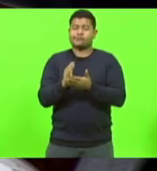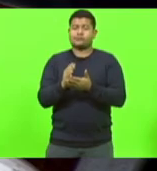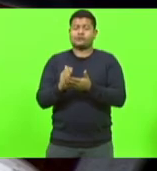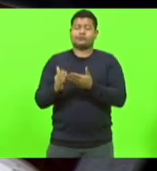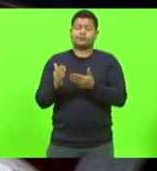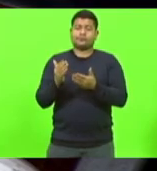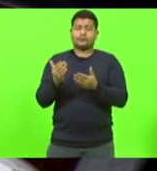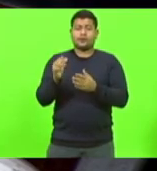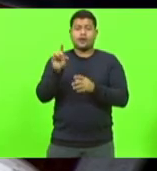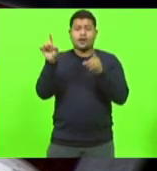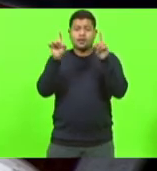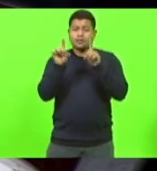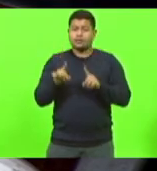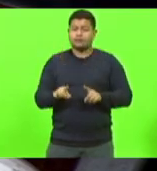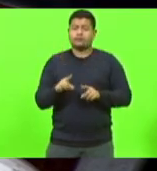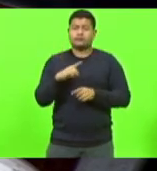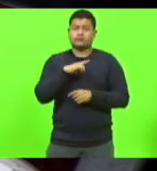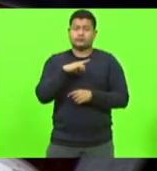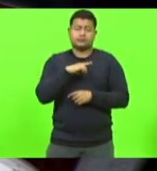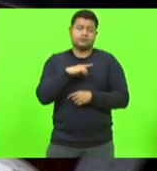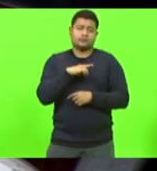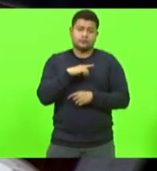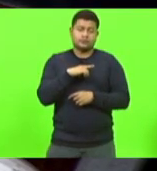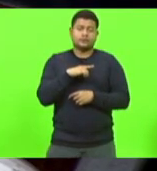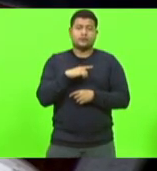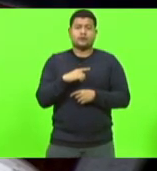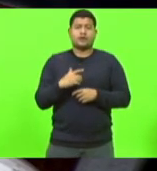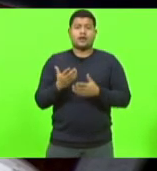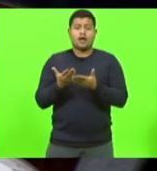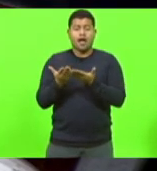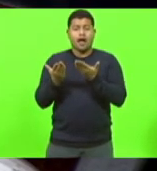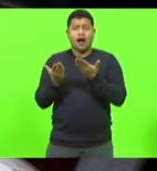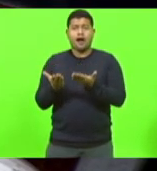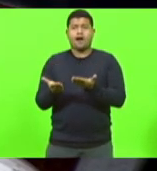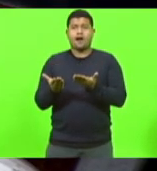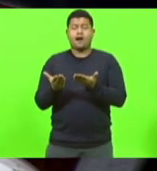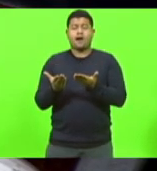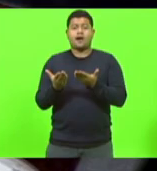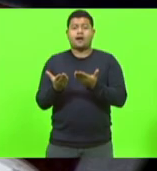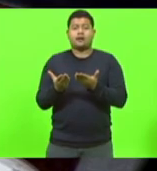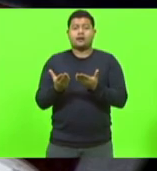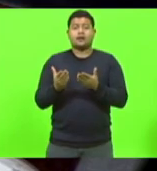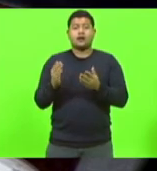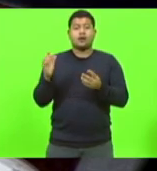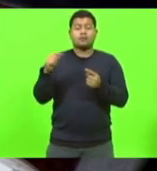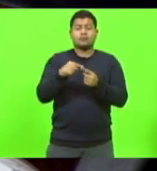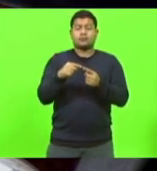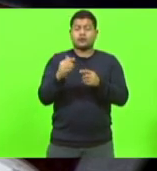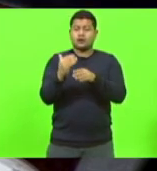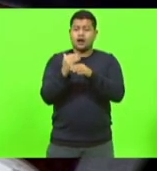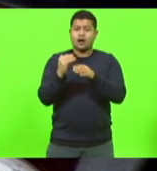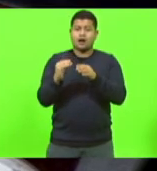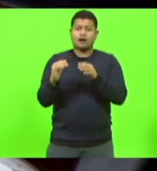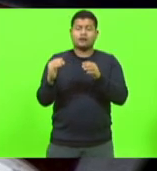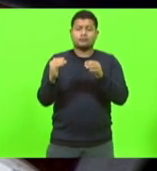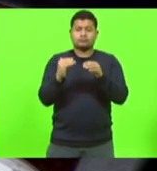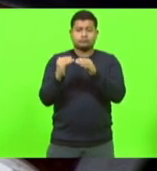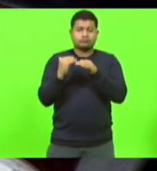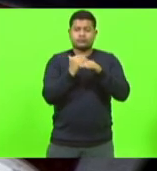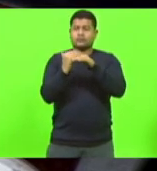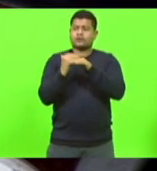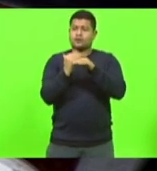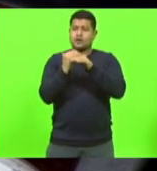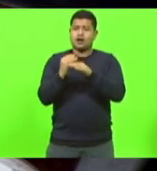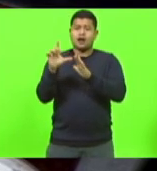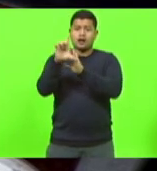regras que visam adequar a legislação Estadual a Legislação Federal a natureza também